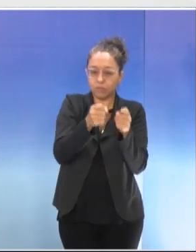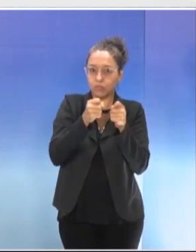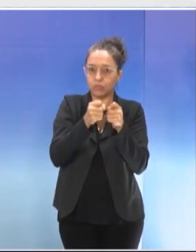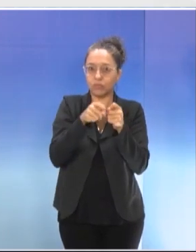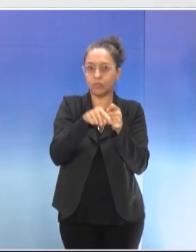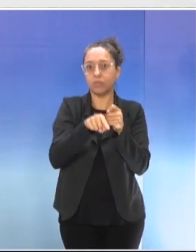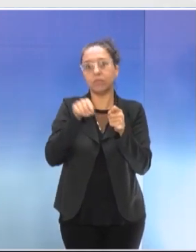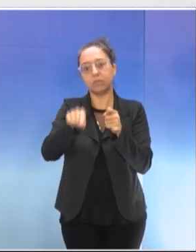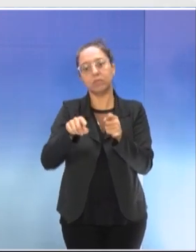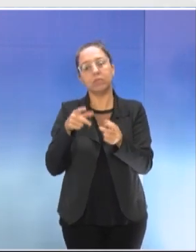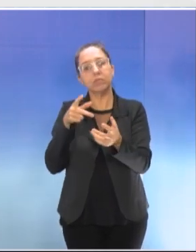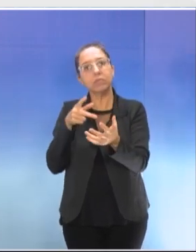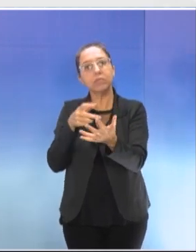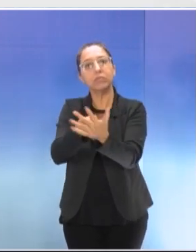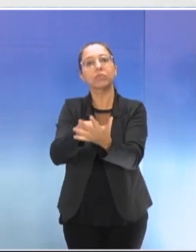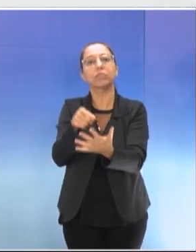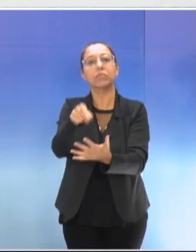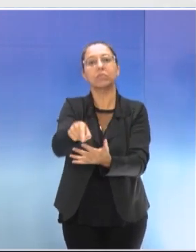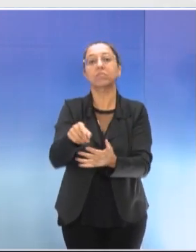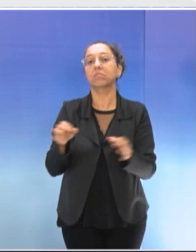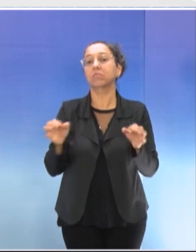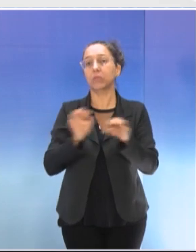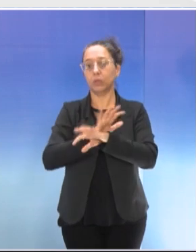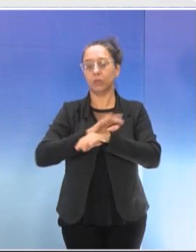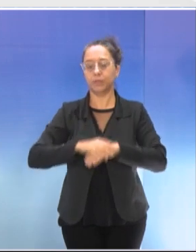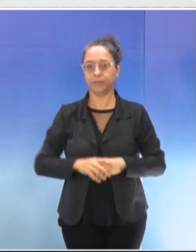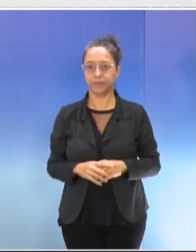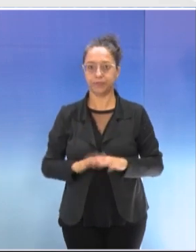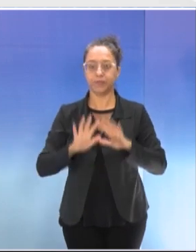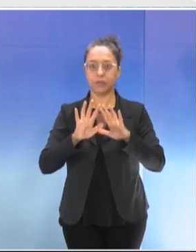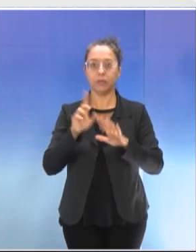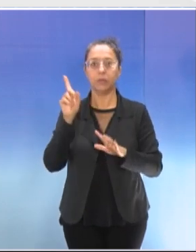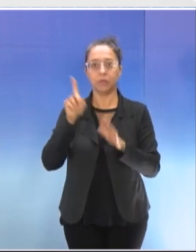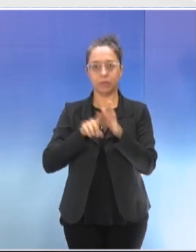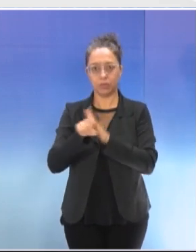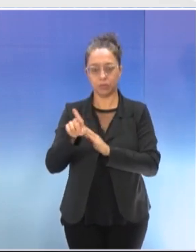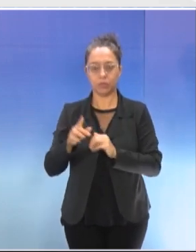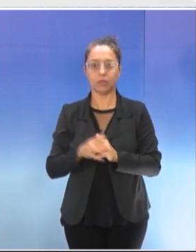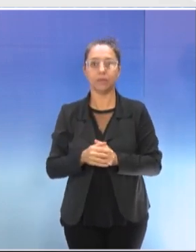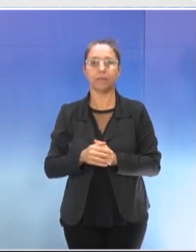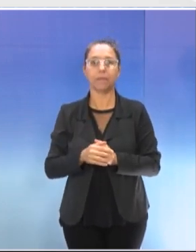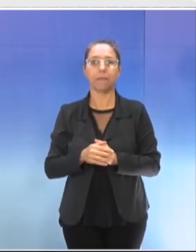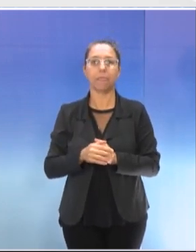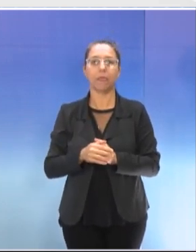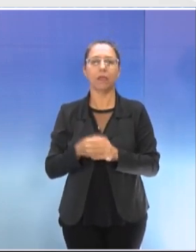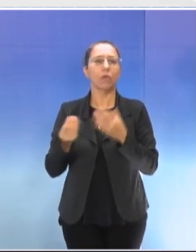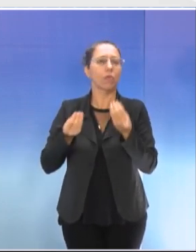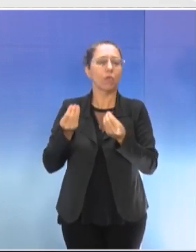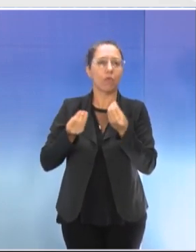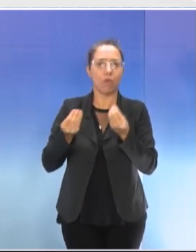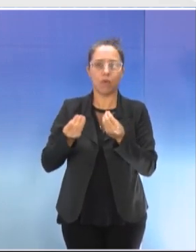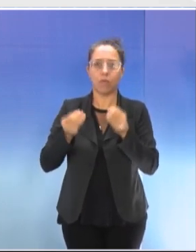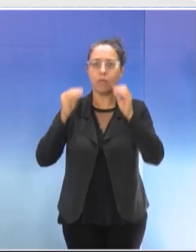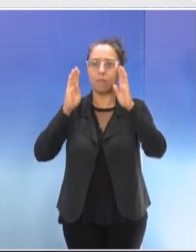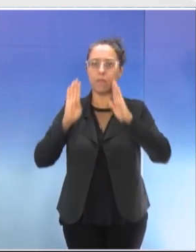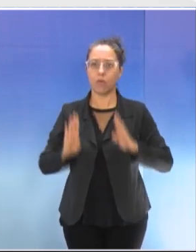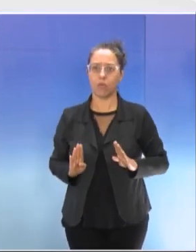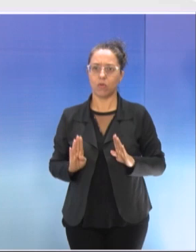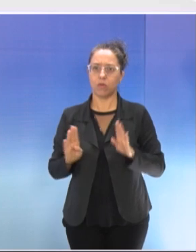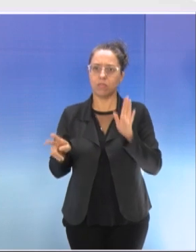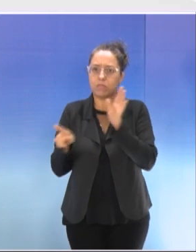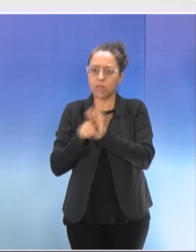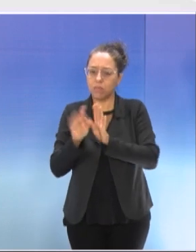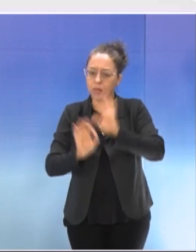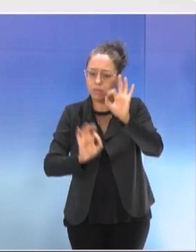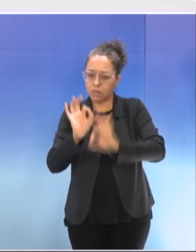problema. Então, vamos lá. O que o comando pede? Do ponto de vista da biotecnologia, como essa planta resultante